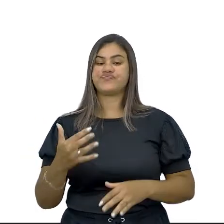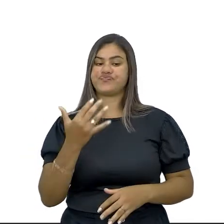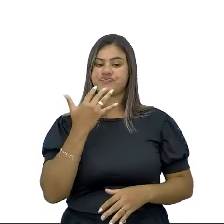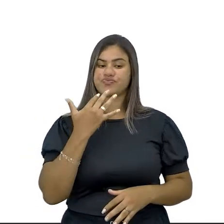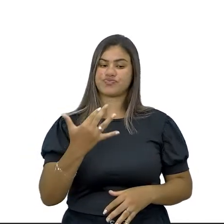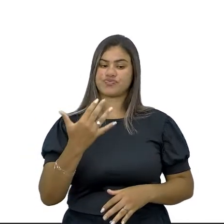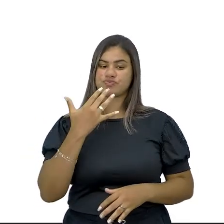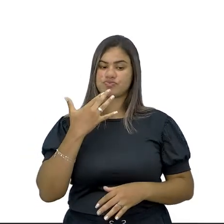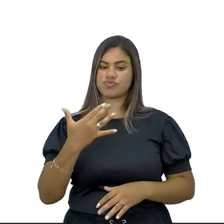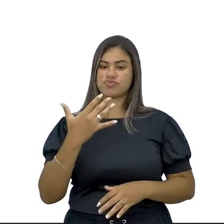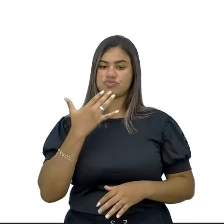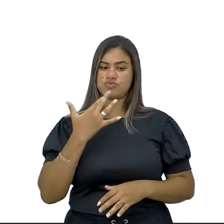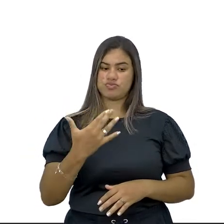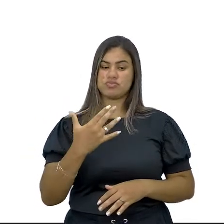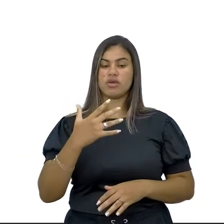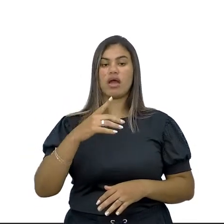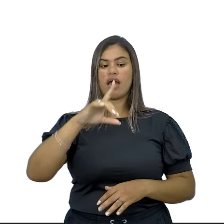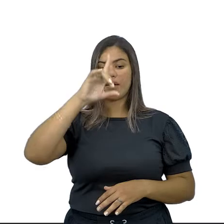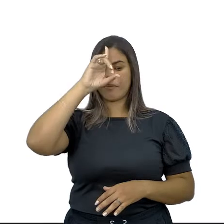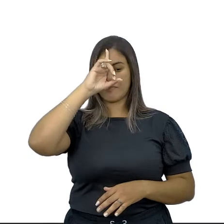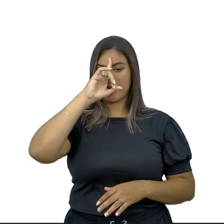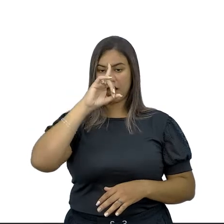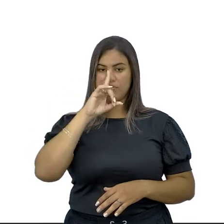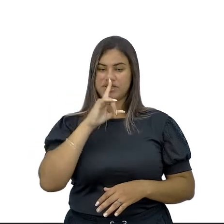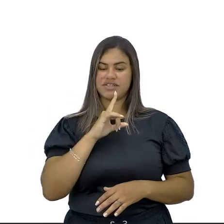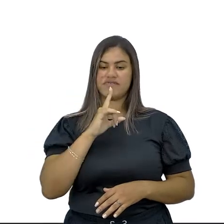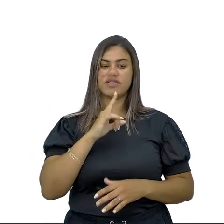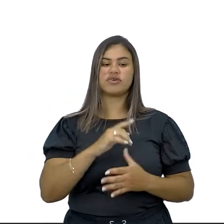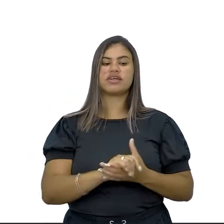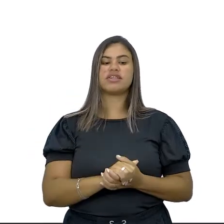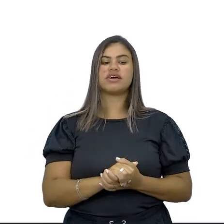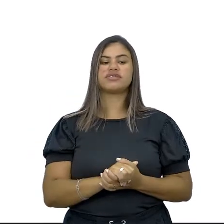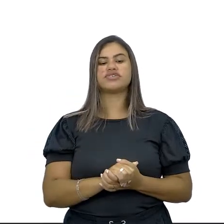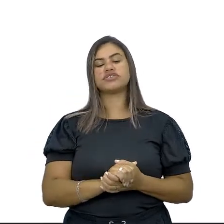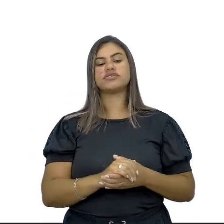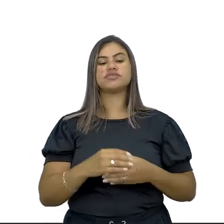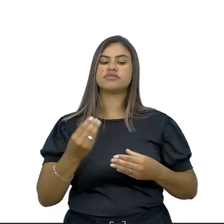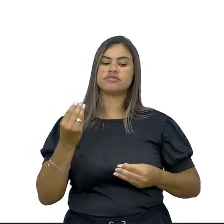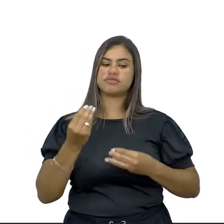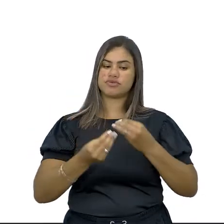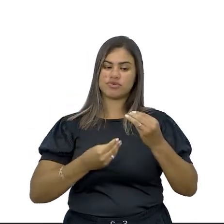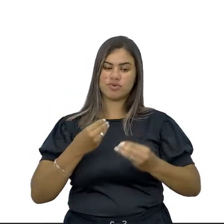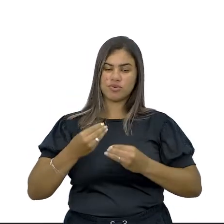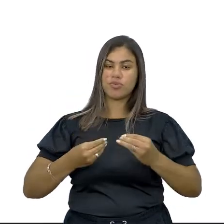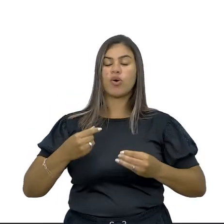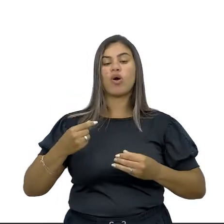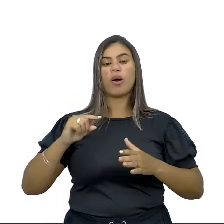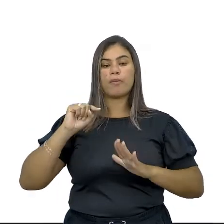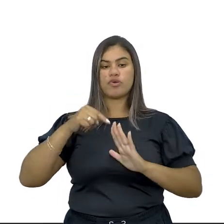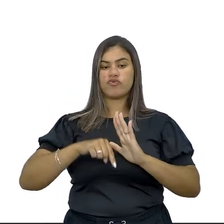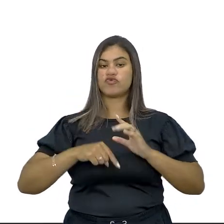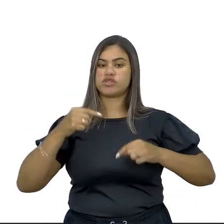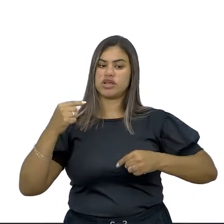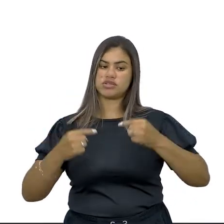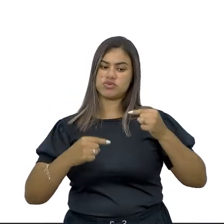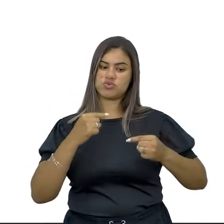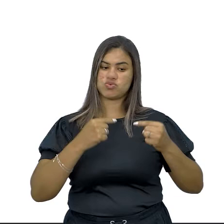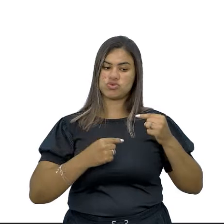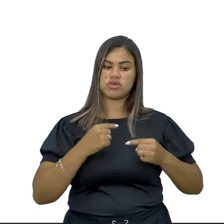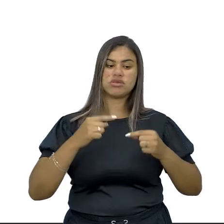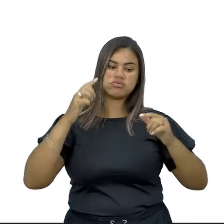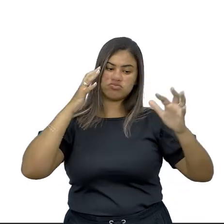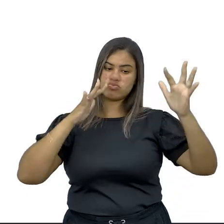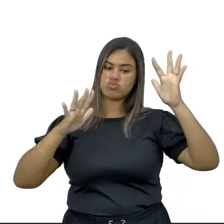está representada pela forma amarela, nós iremos nos aprofundar e discutir os aspectos teóricos